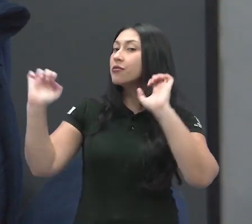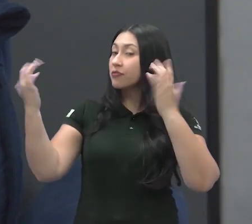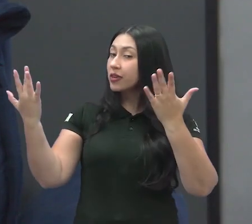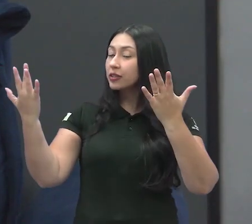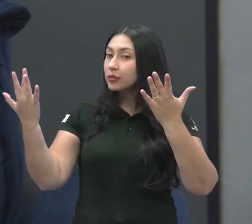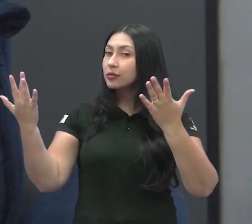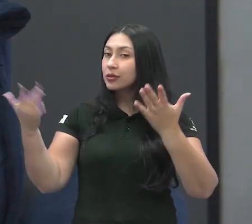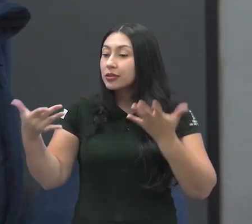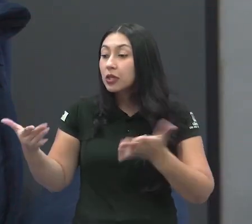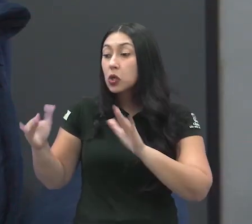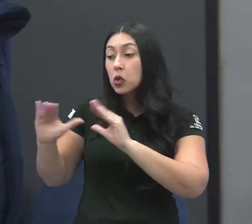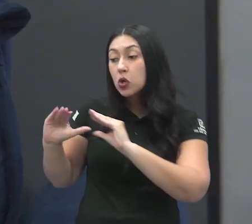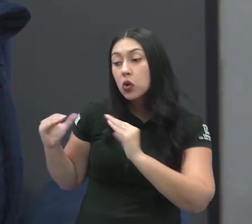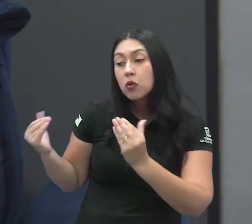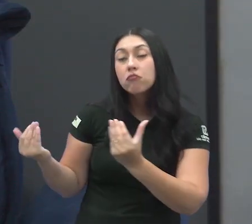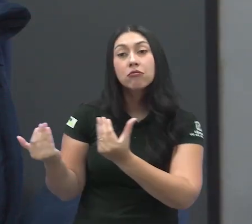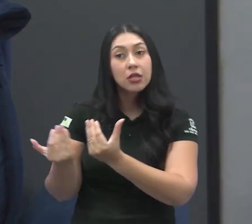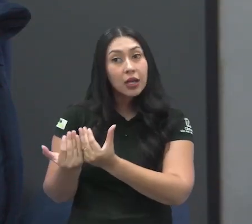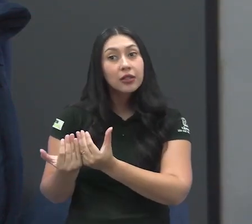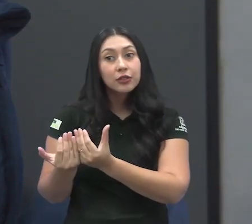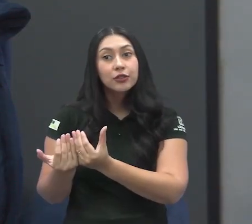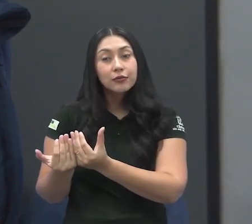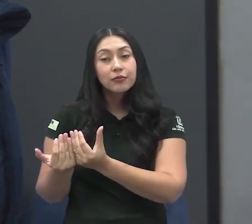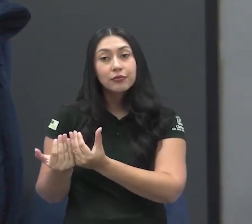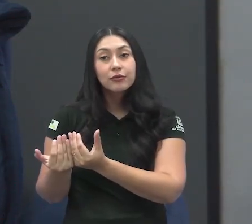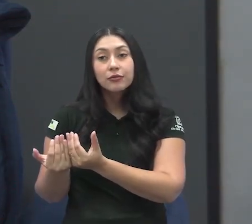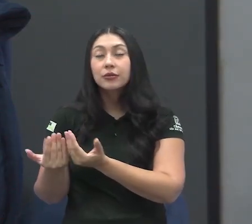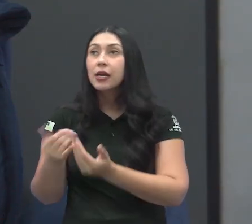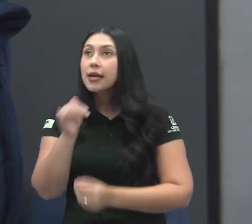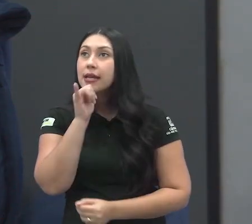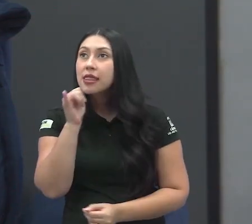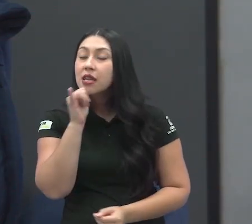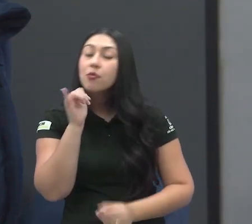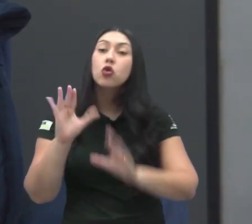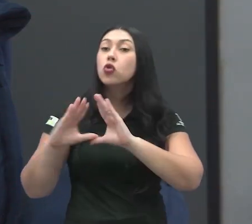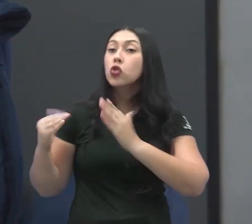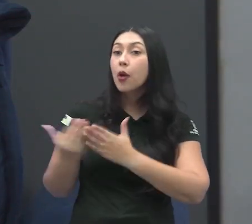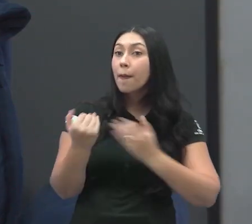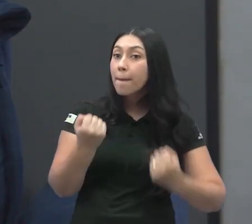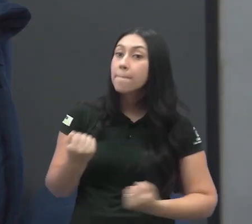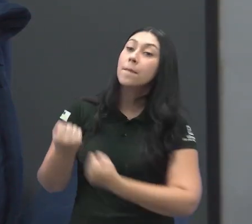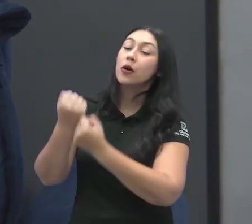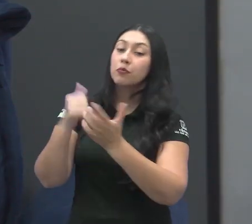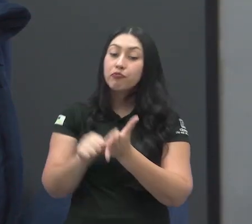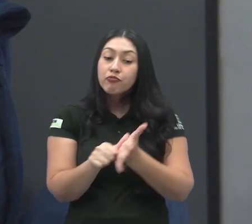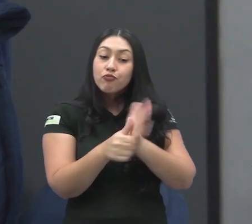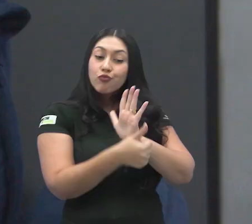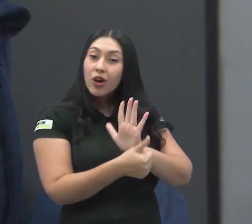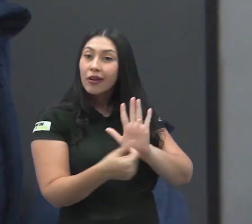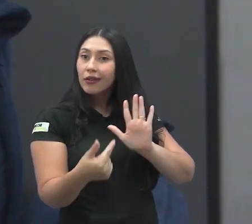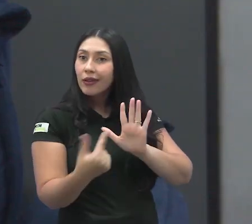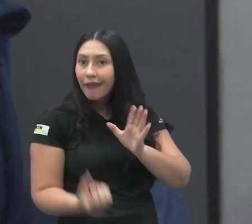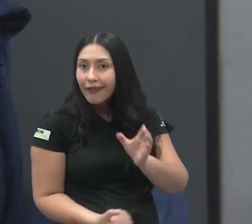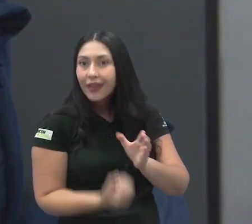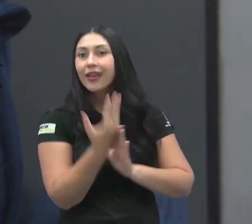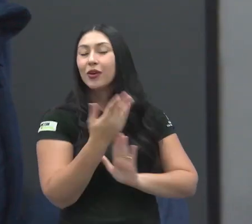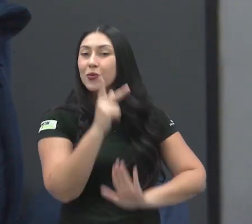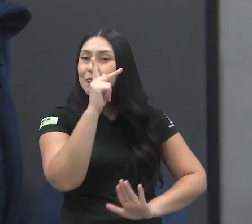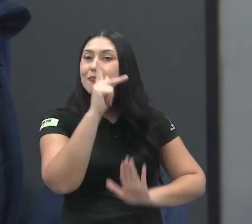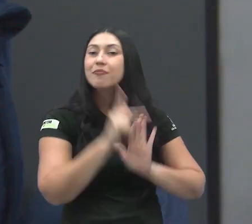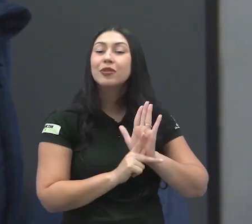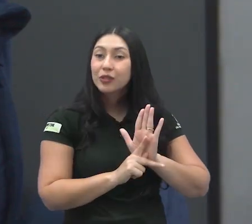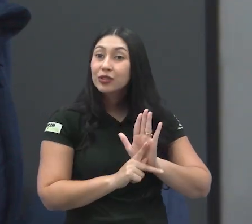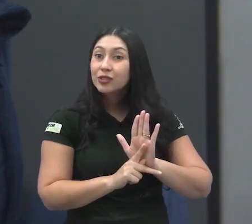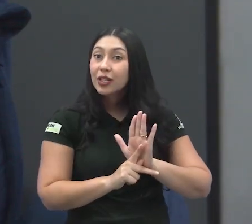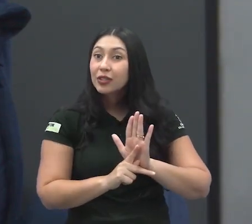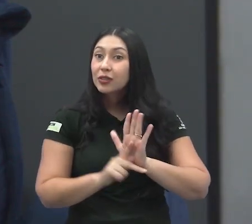essas comunidades. A Frente Parlamentar da Síndrome de Down foi onde nasceu um projeto aqui de São José dos